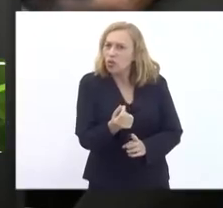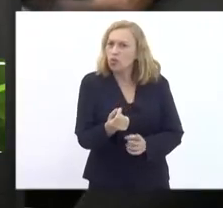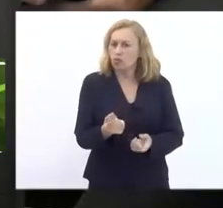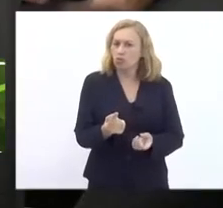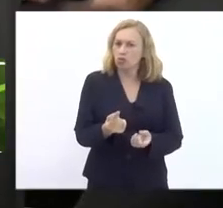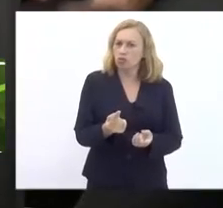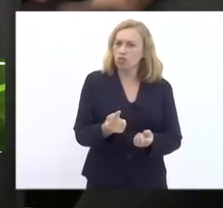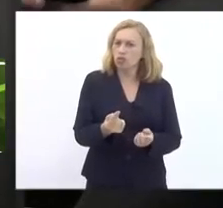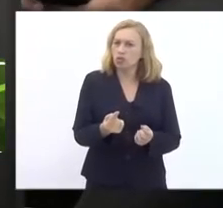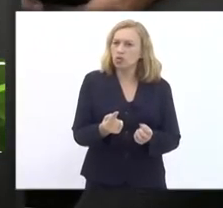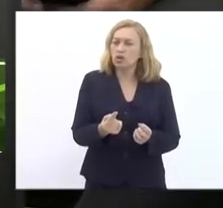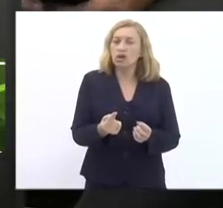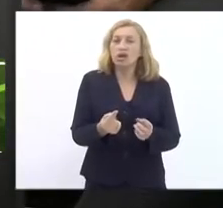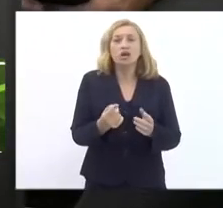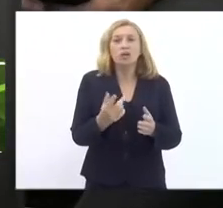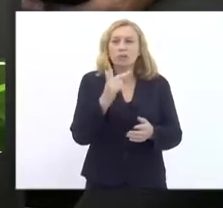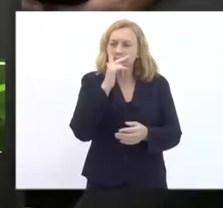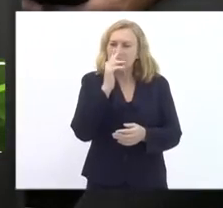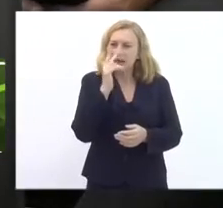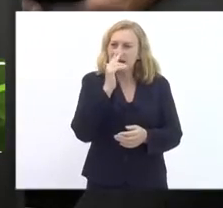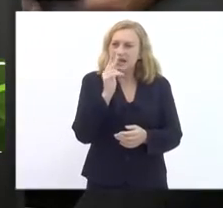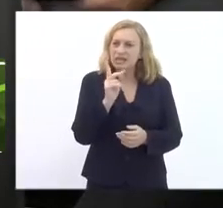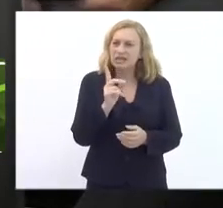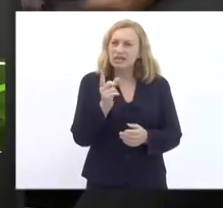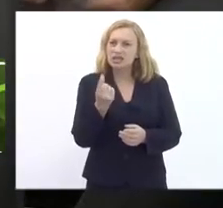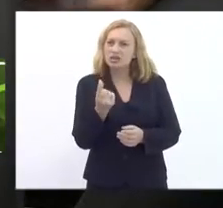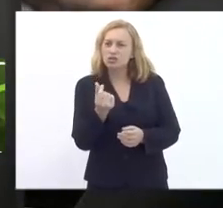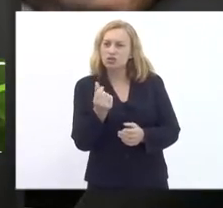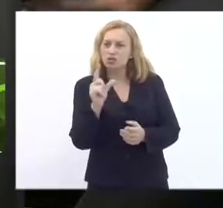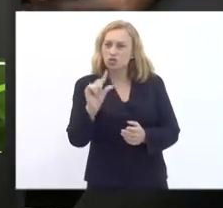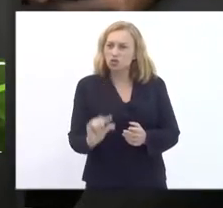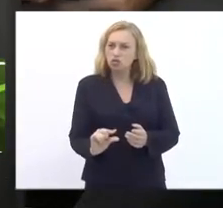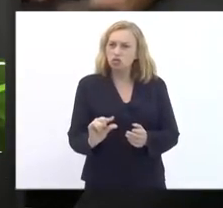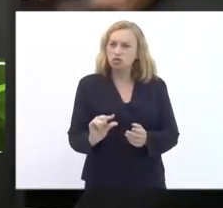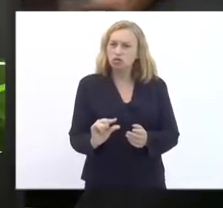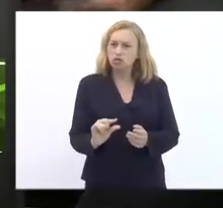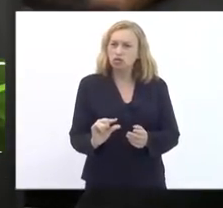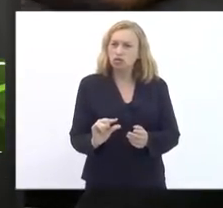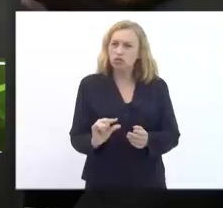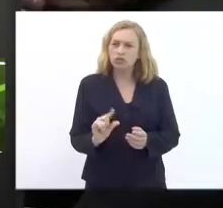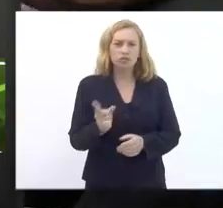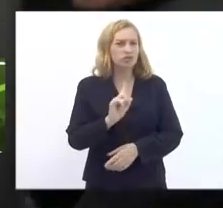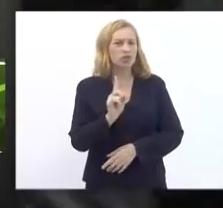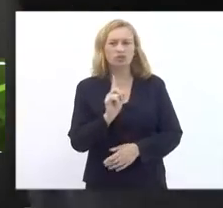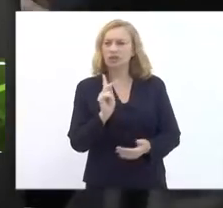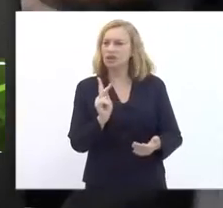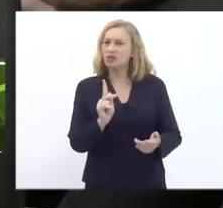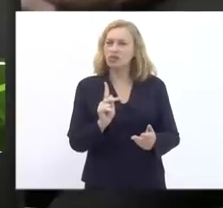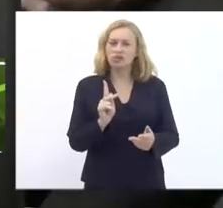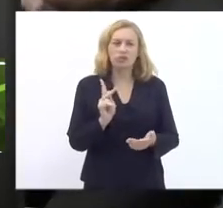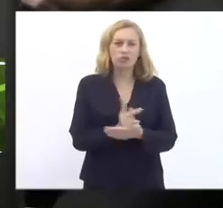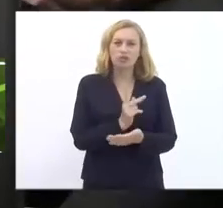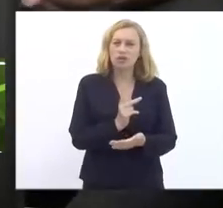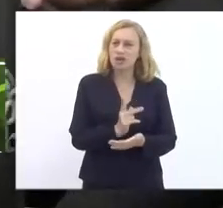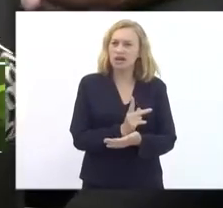ao equívoco de achar que o aumento foi reduzido. Isso não está correto. Porque o fato é que sai